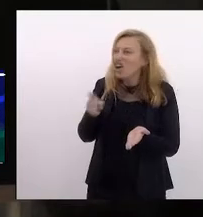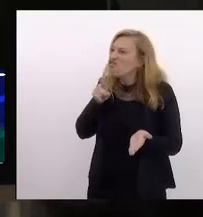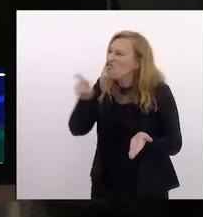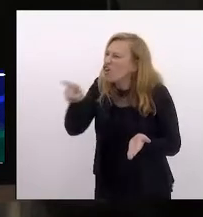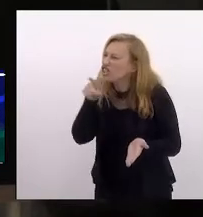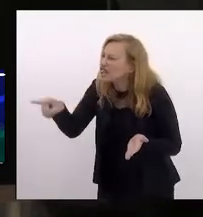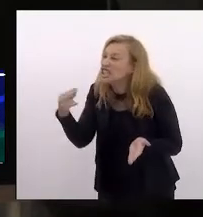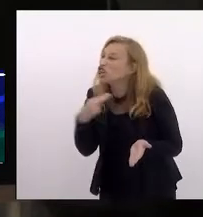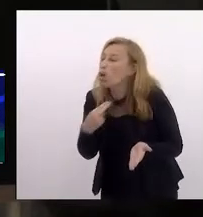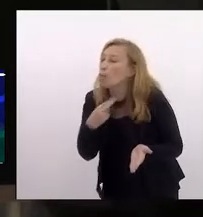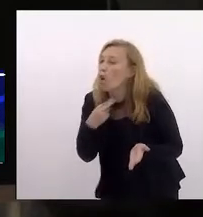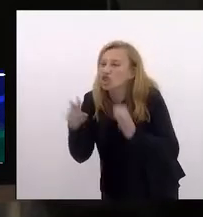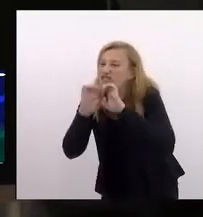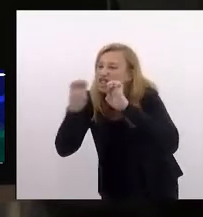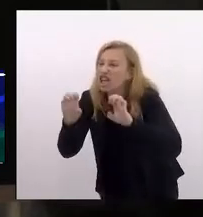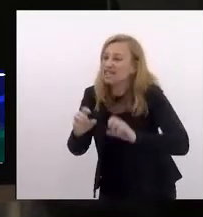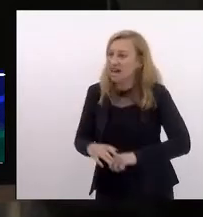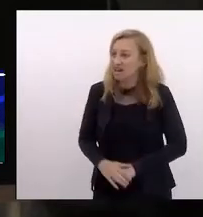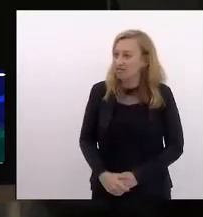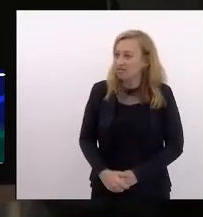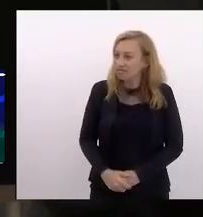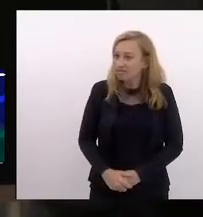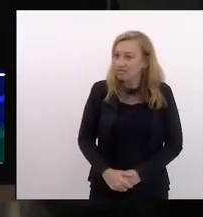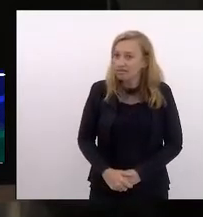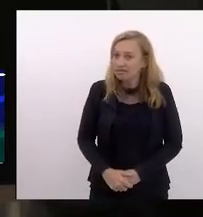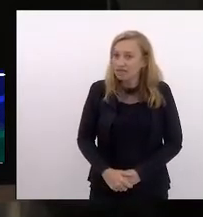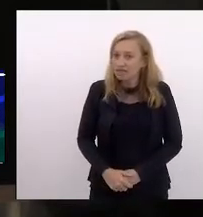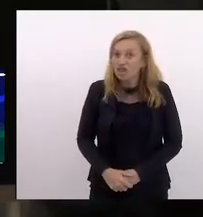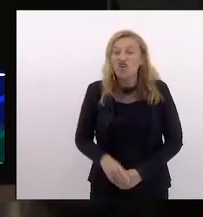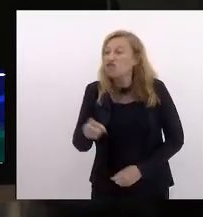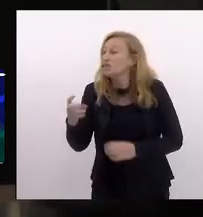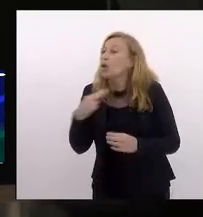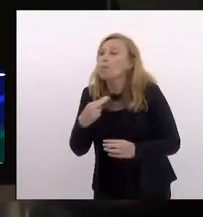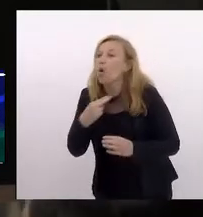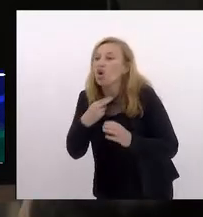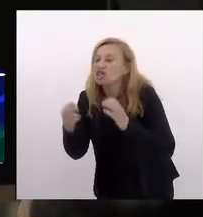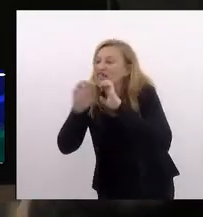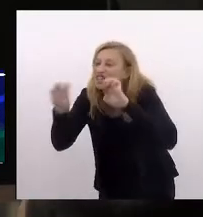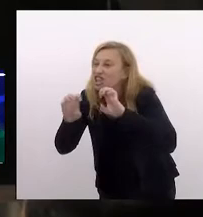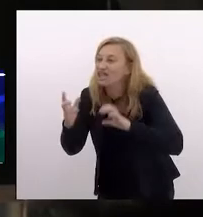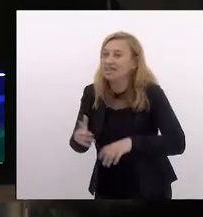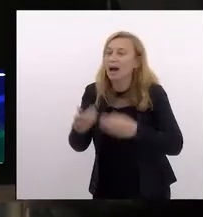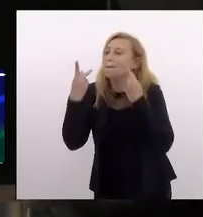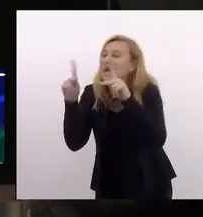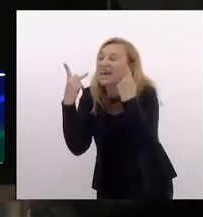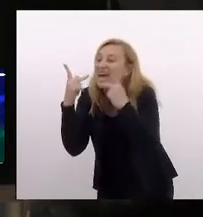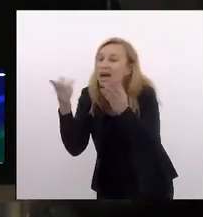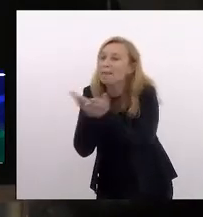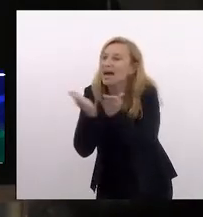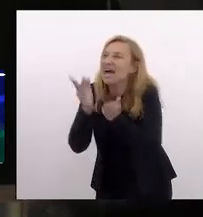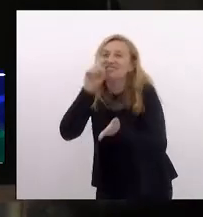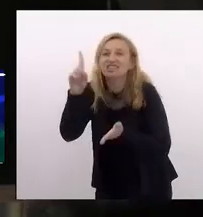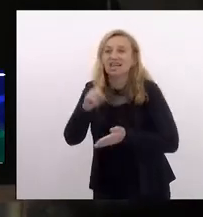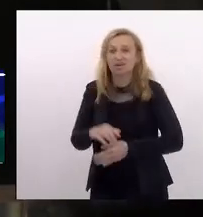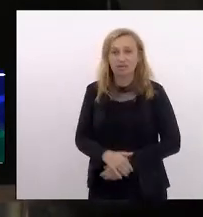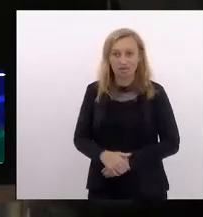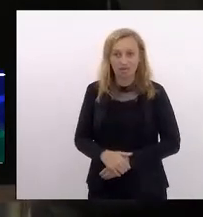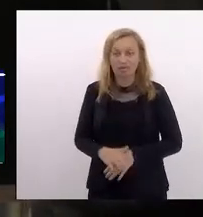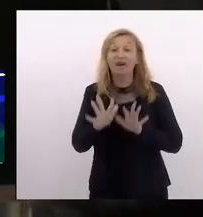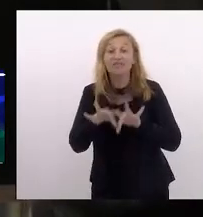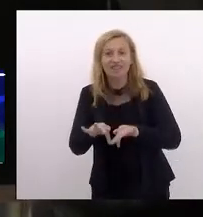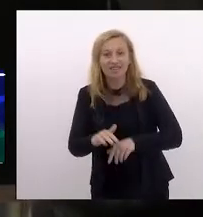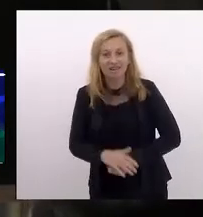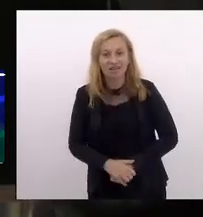você não pode mais evangelizar para você não pode mais pregar a palavra de Deus para